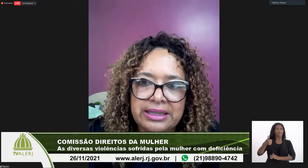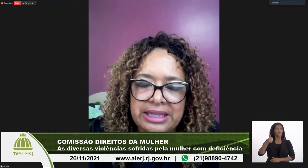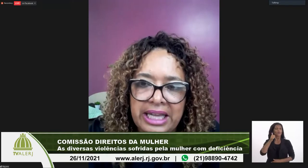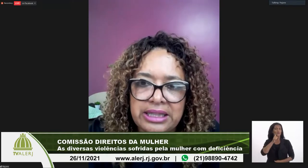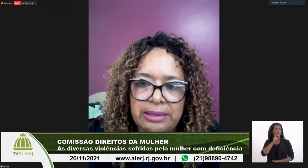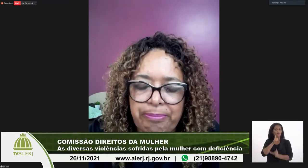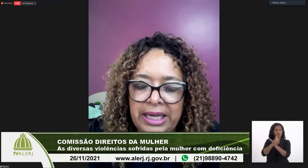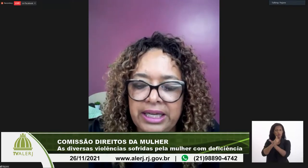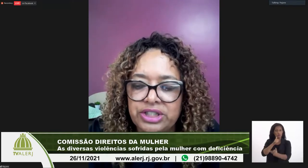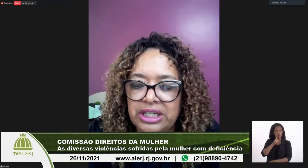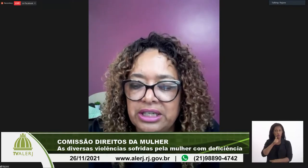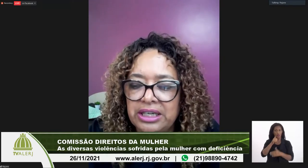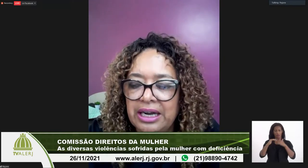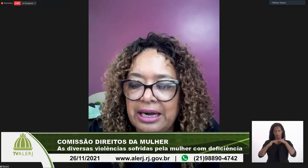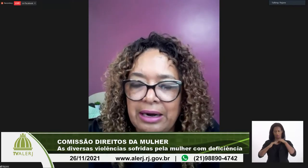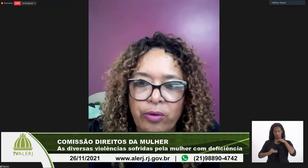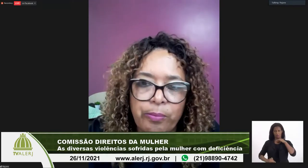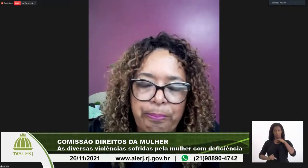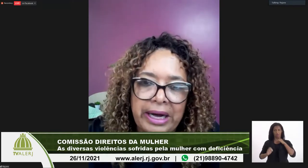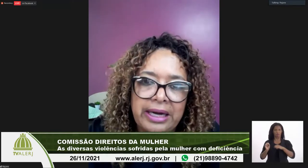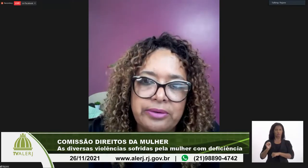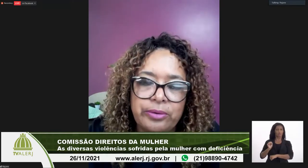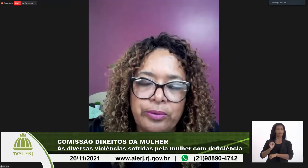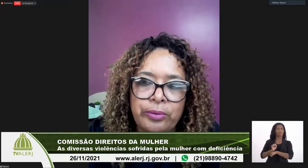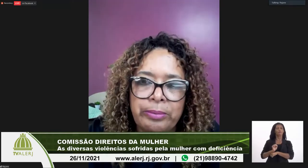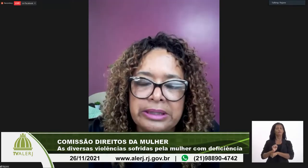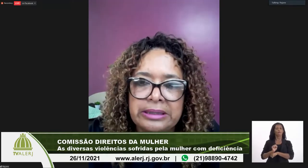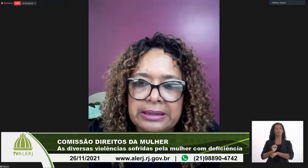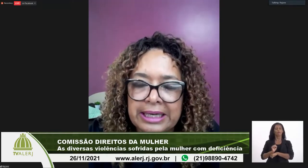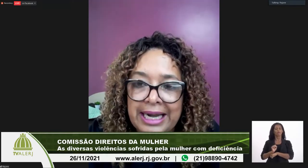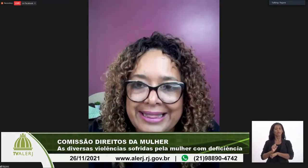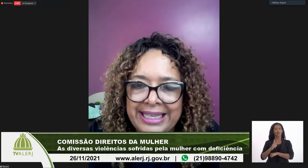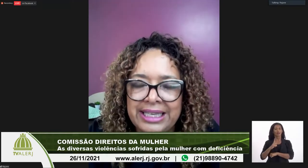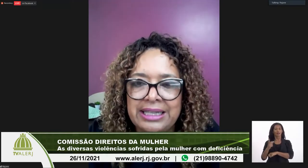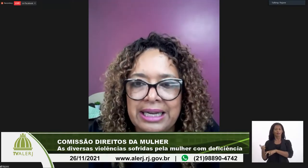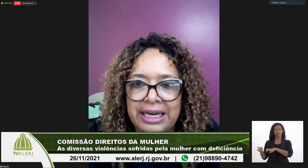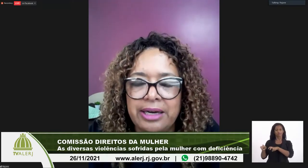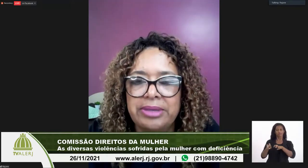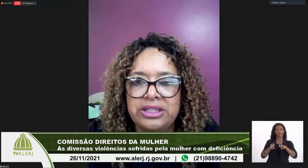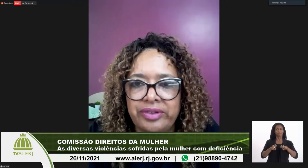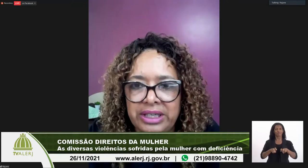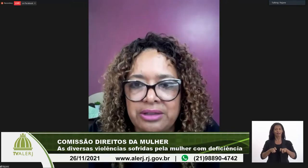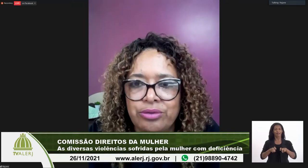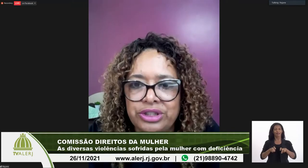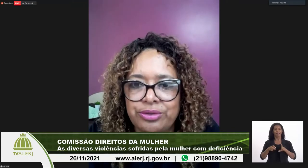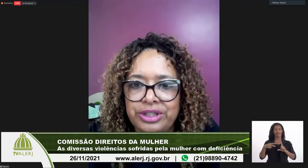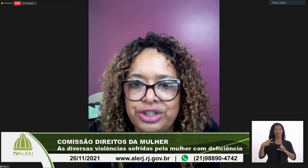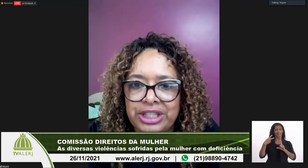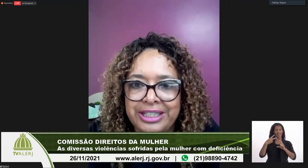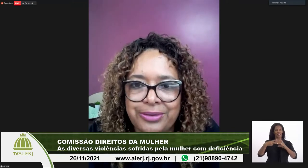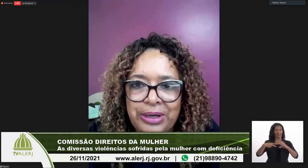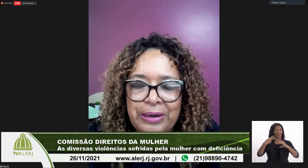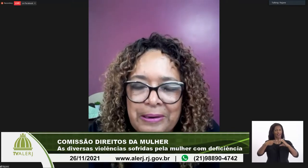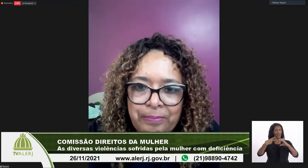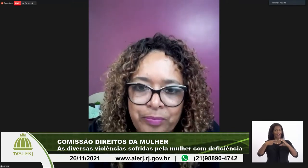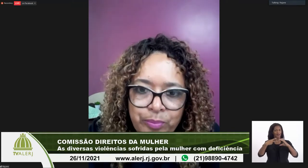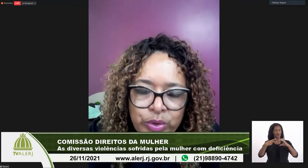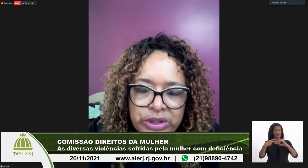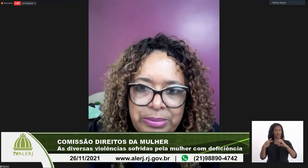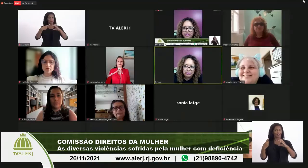tetraplégica a ocupar uma cadeira na Câmara de Vereadores do Rio de Janeiro.